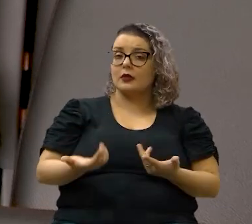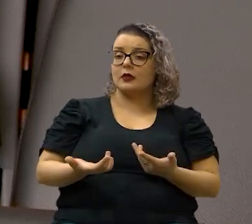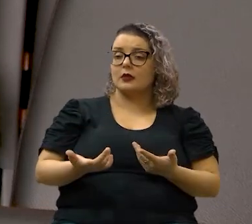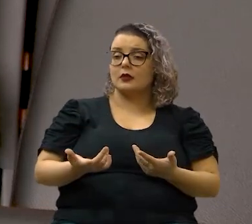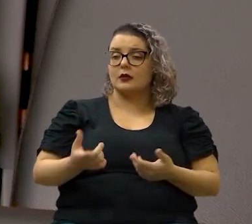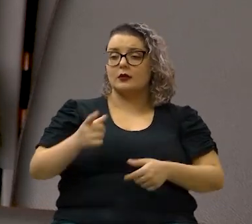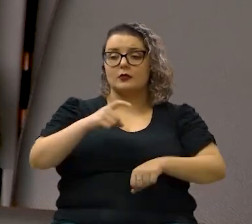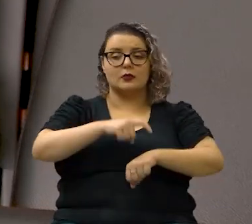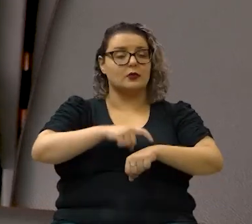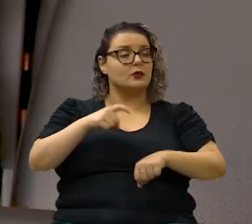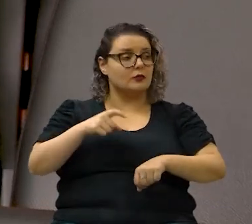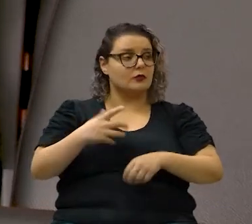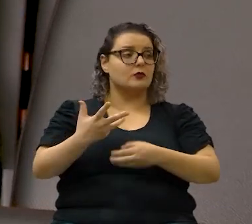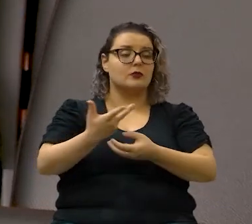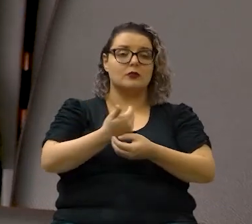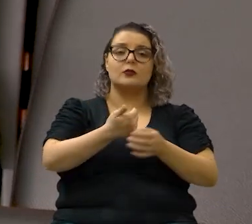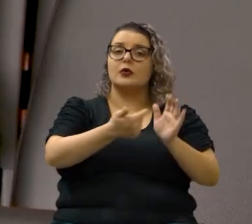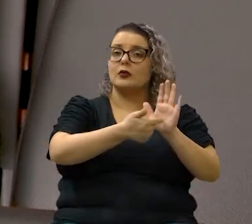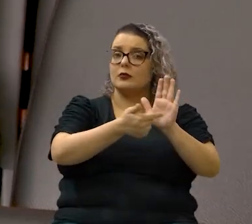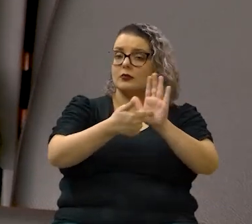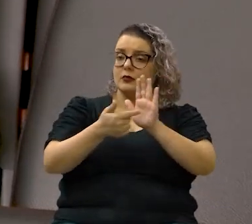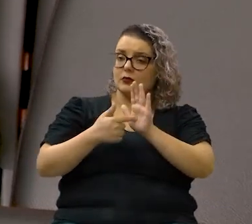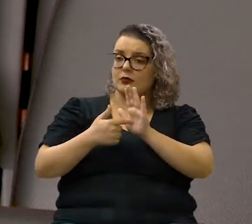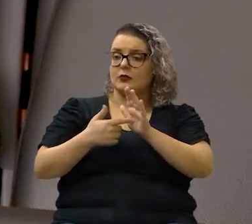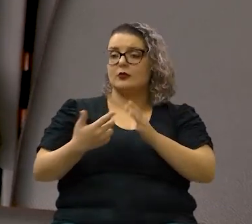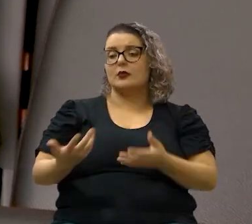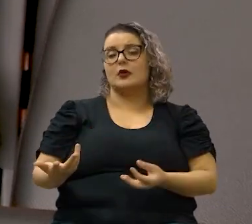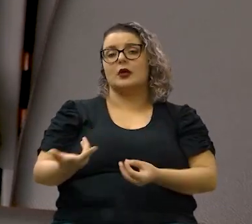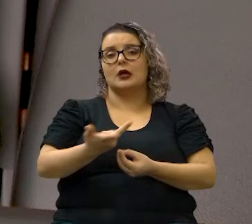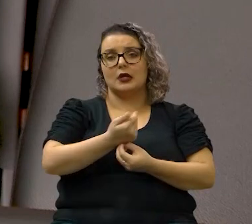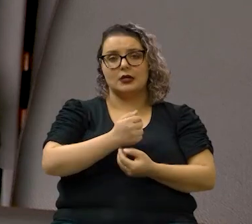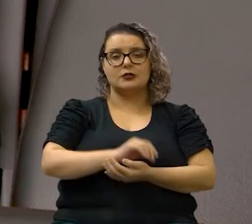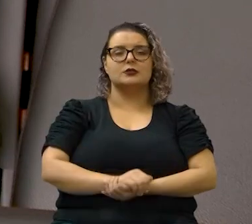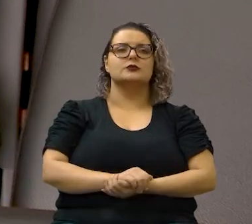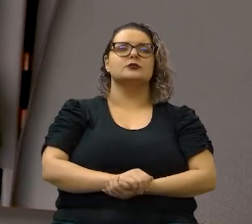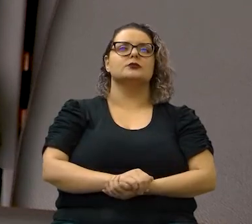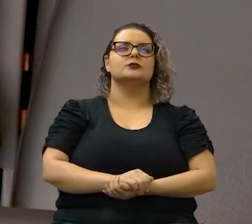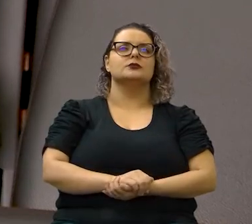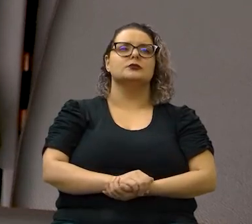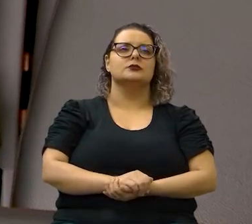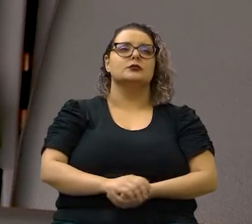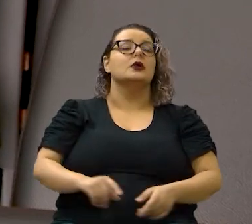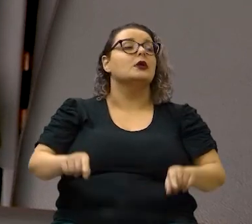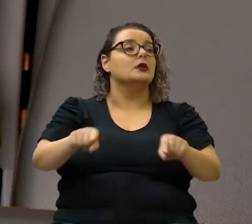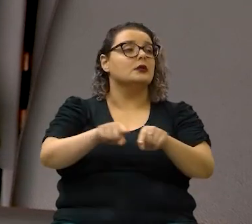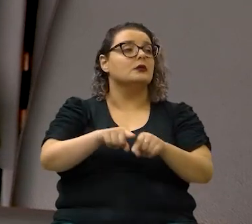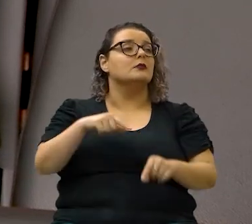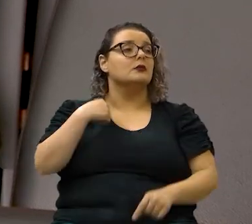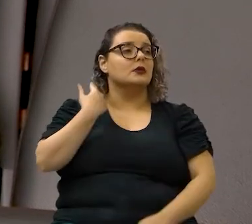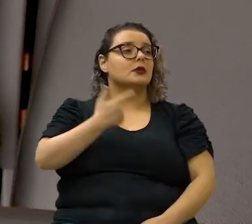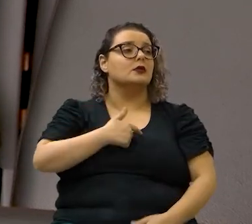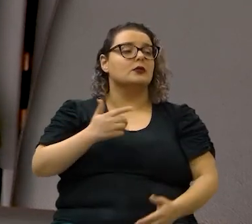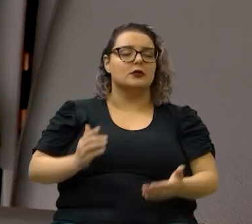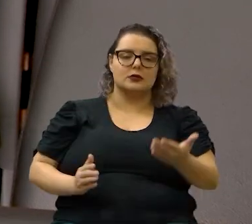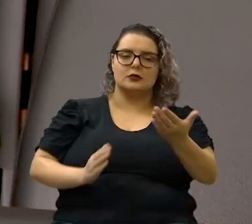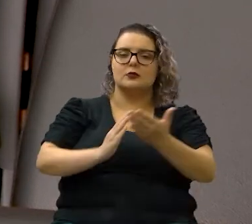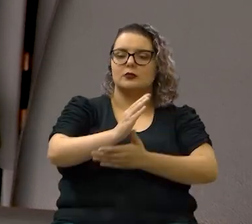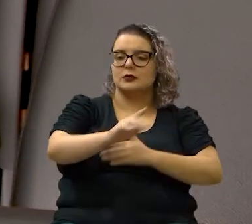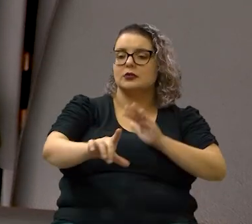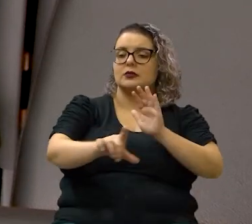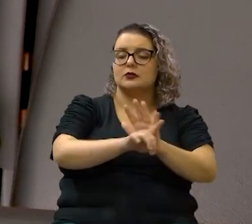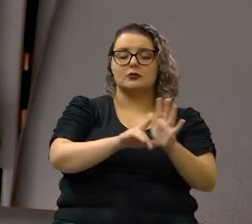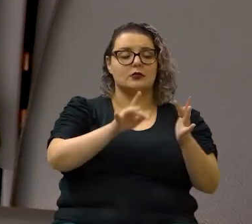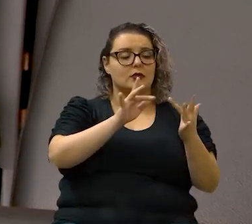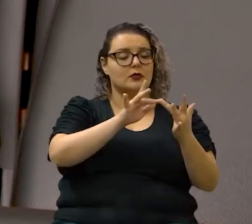por um determinado tempo para os artistas poderem expor a sua arte. Além disso, nós estamos, a partir da aprovação dessa